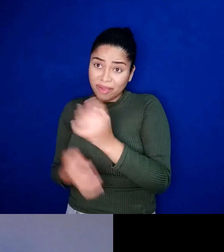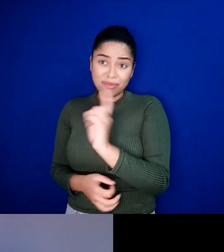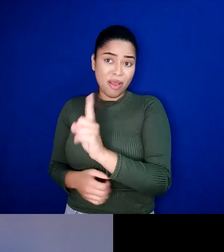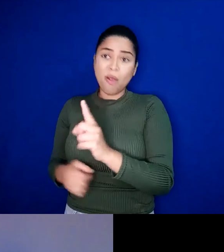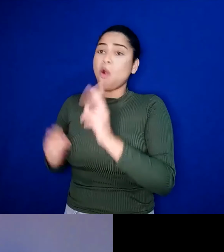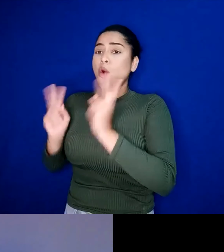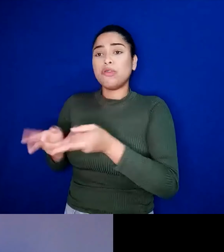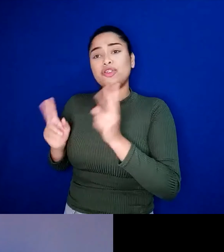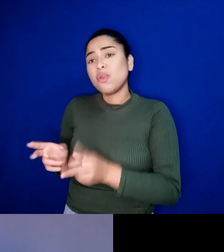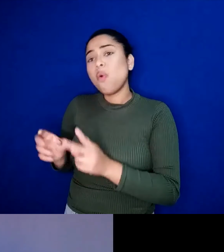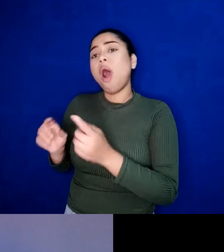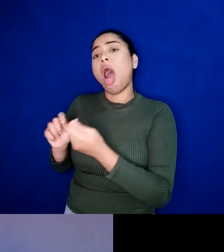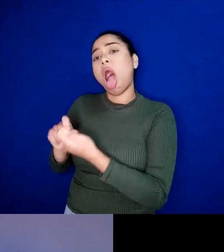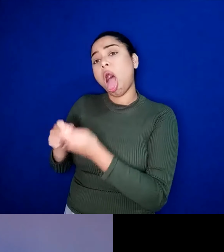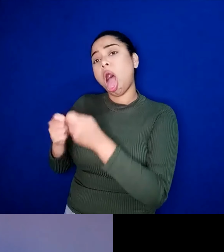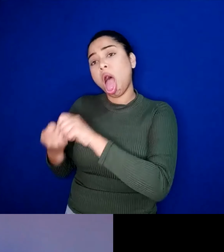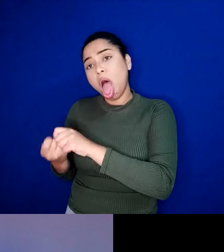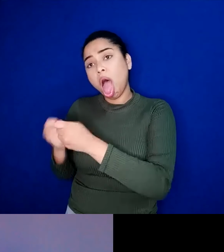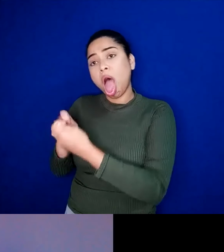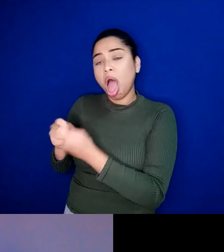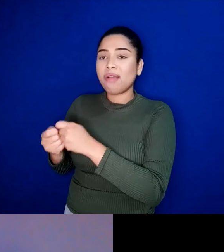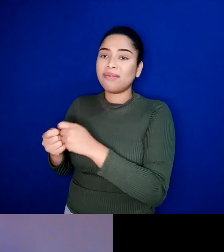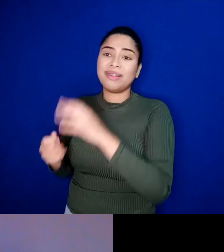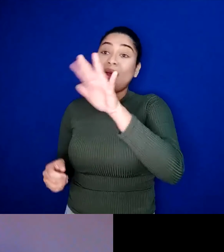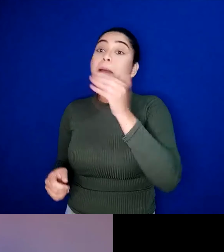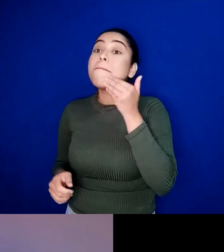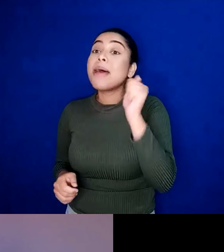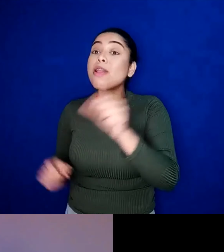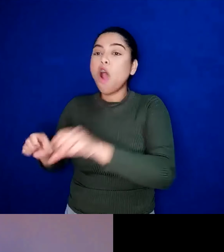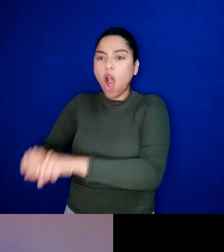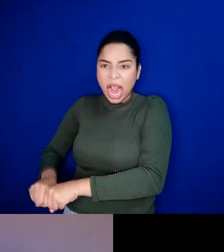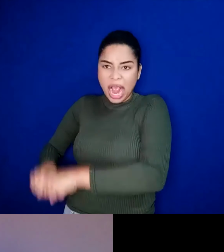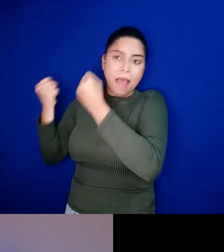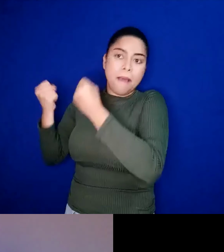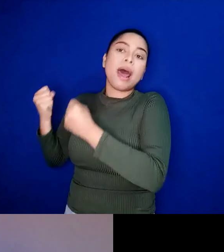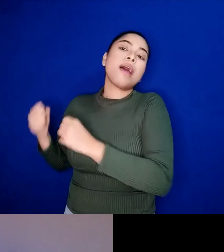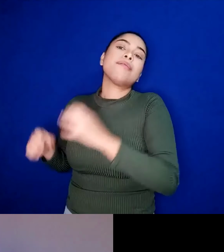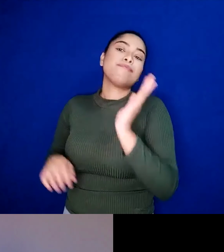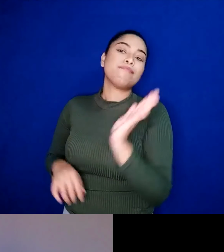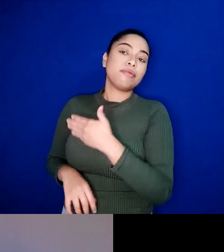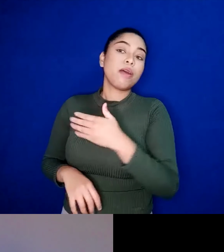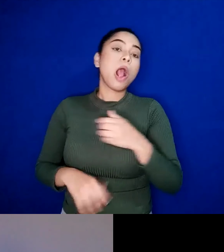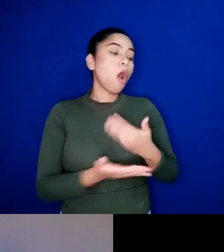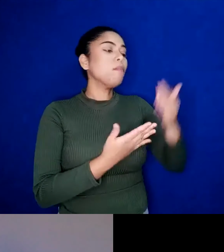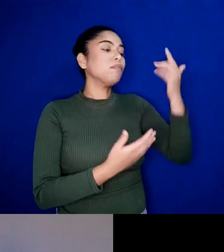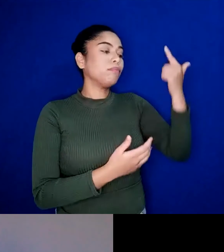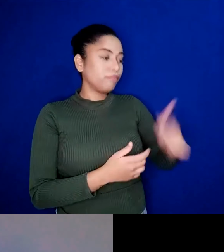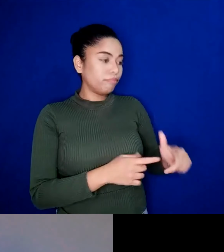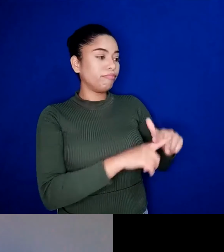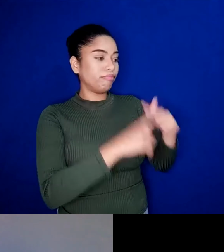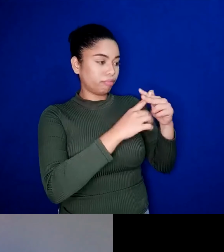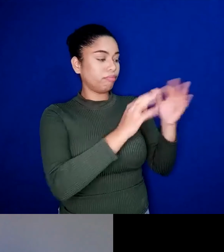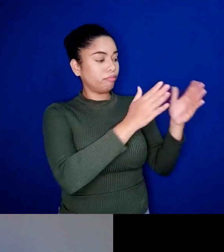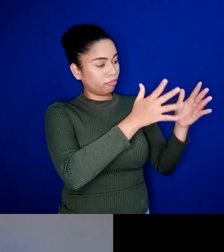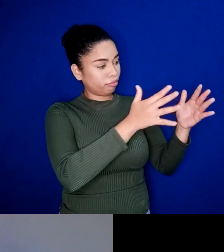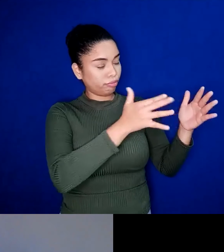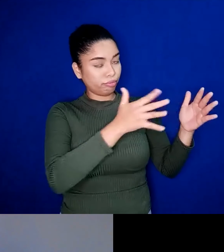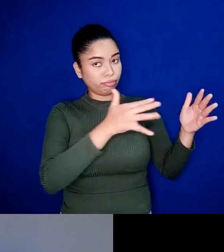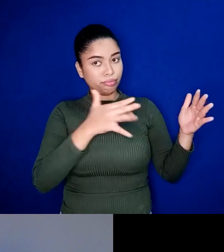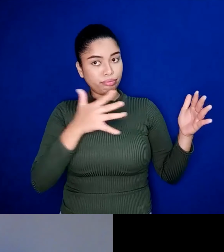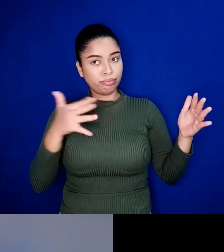mais correto nesse caso seria quebrar tudo e consertar teu teu uma analogia muito legal do